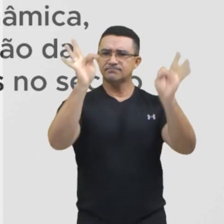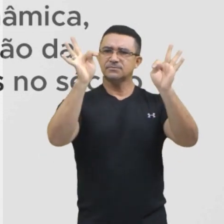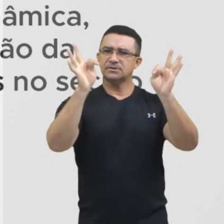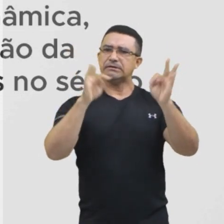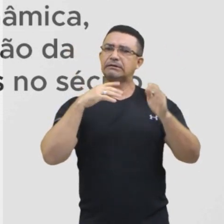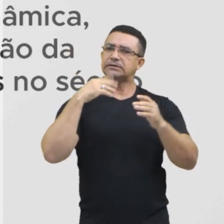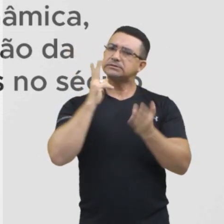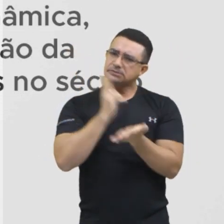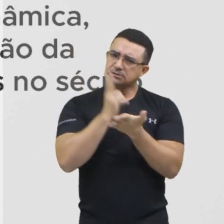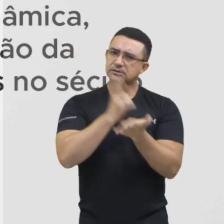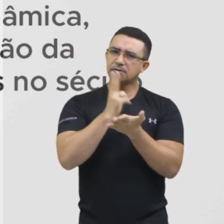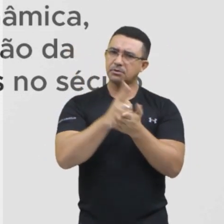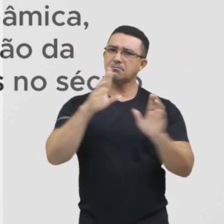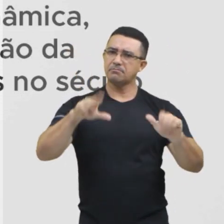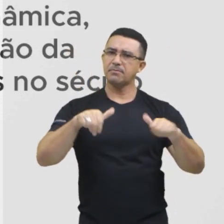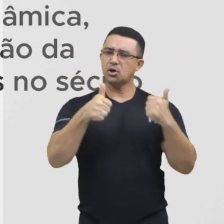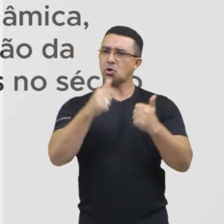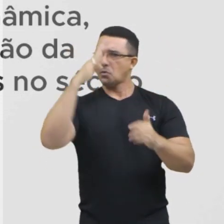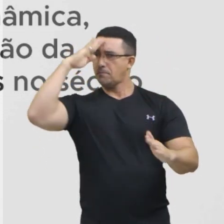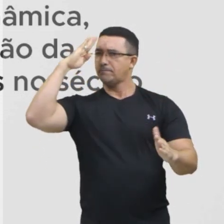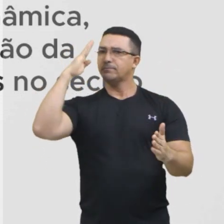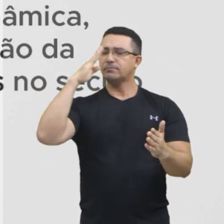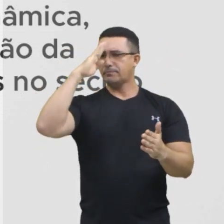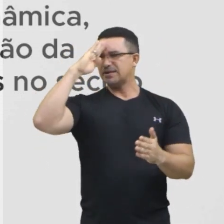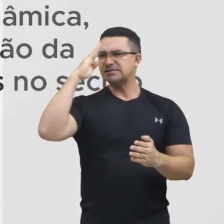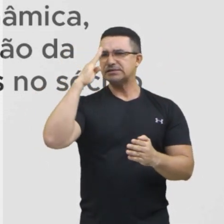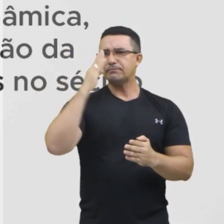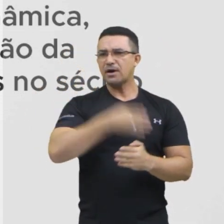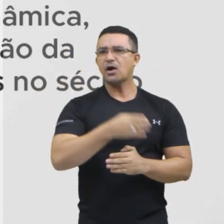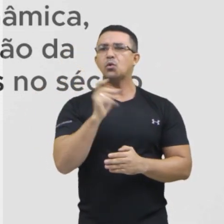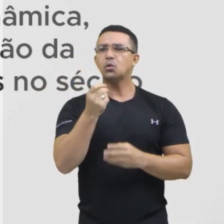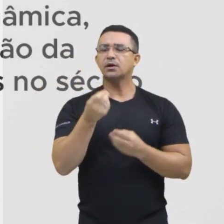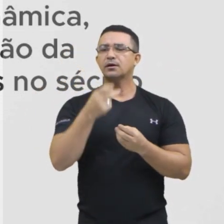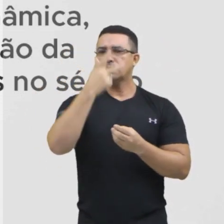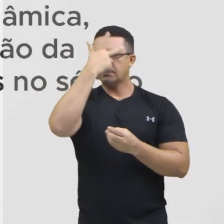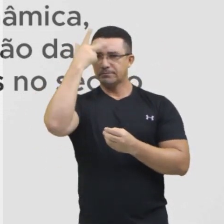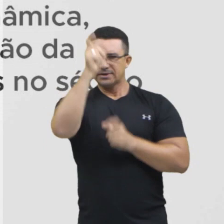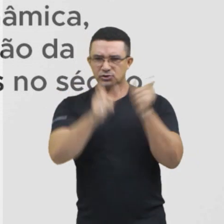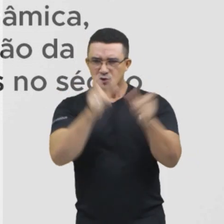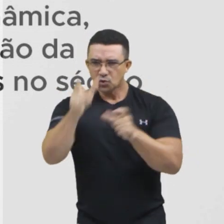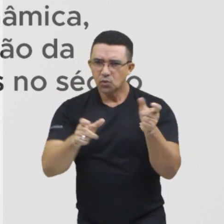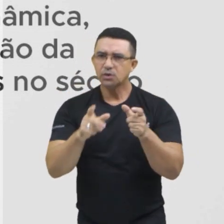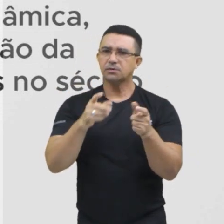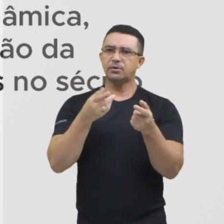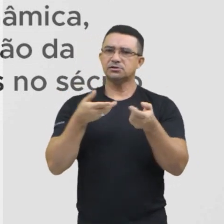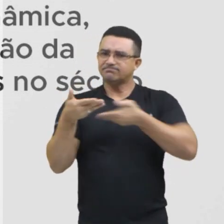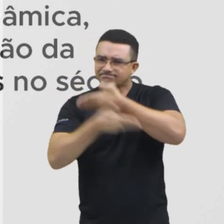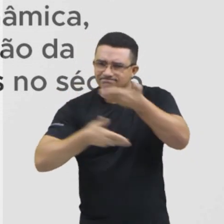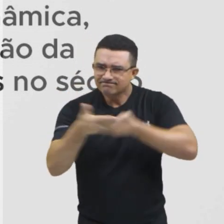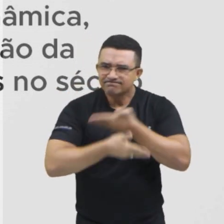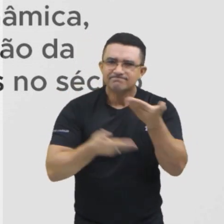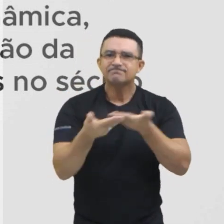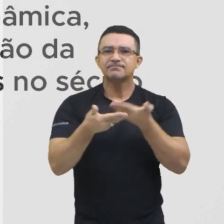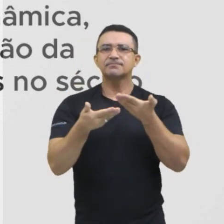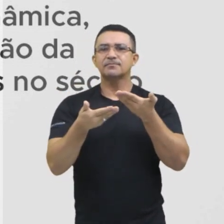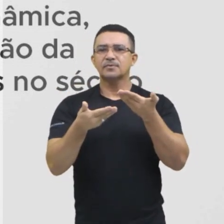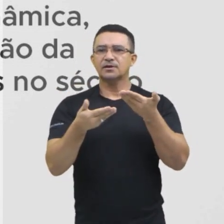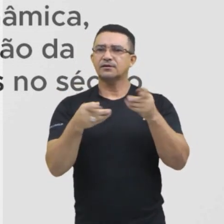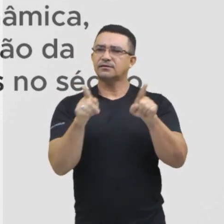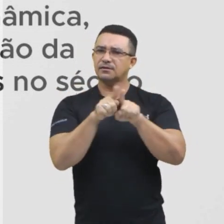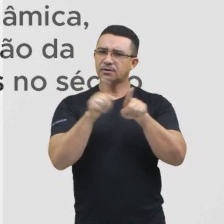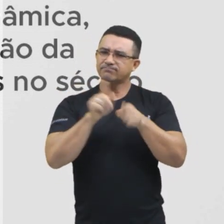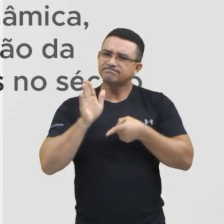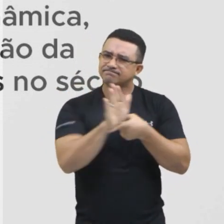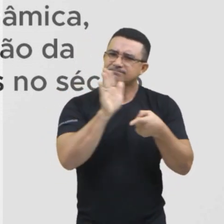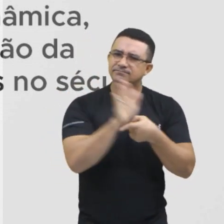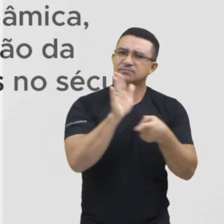vez mais protagonistas de uma ação pedagógica colaborativa, criativa e dinâmica, contribuindo